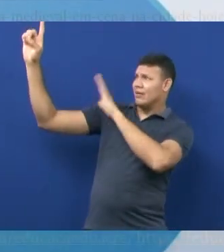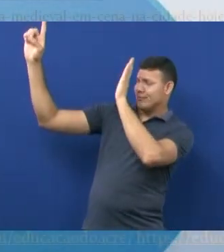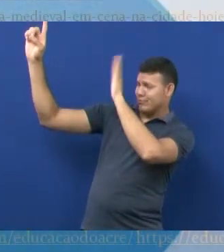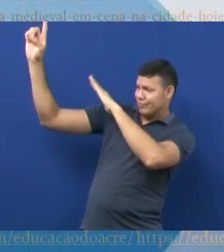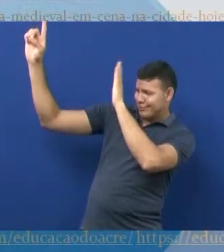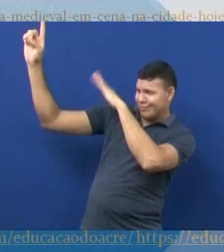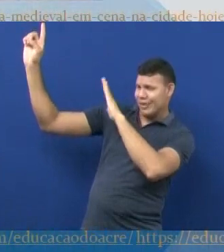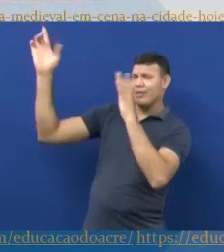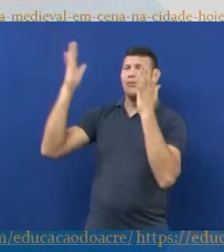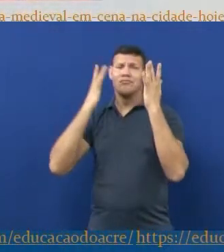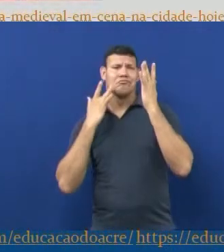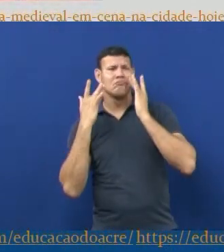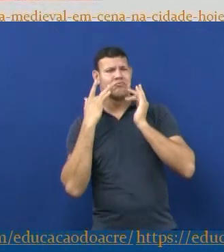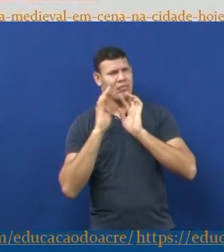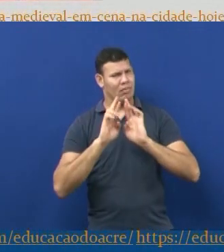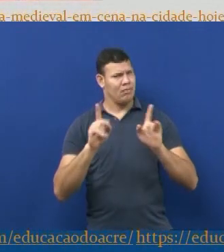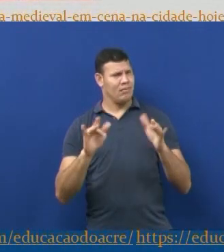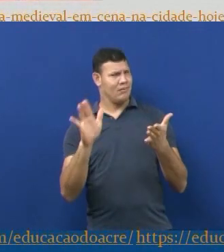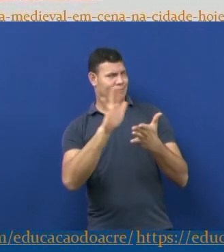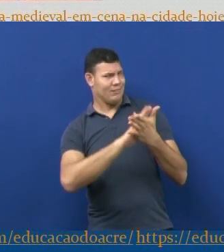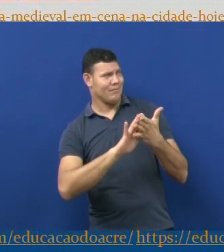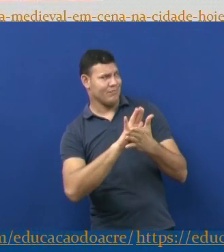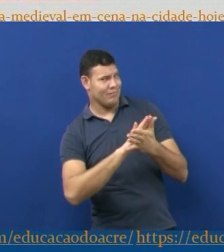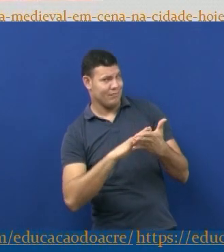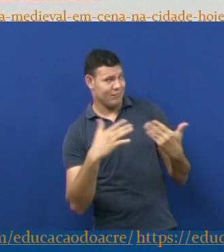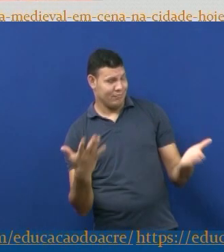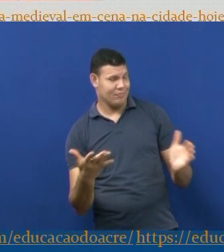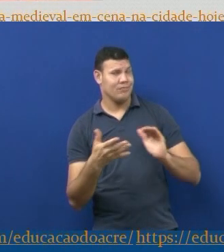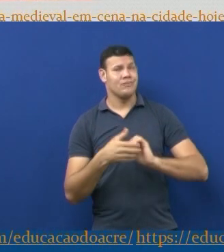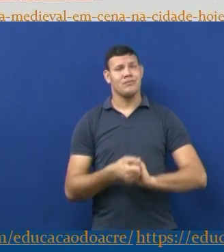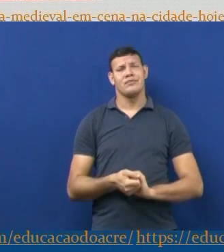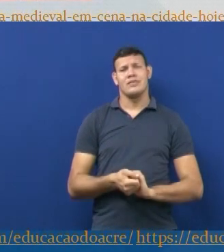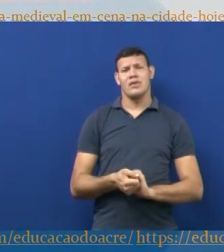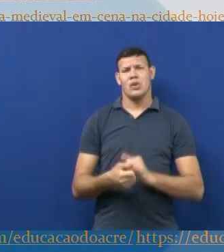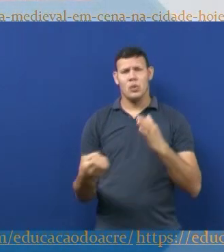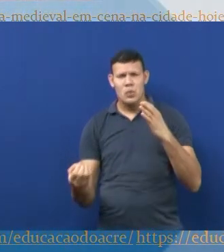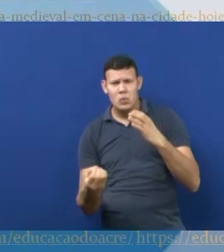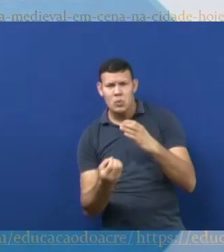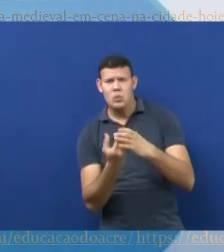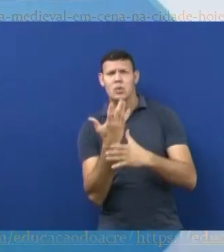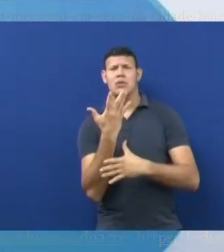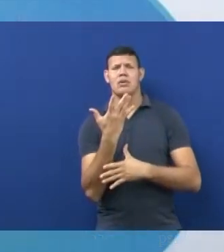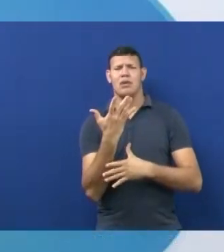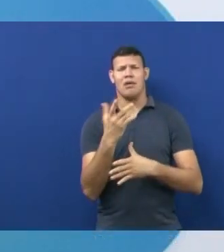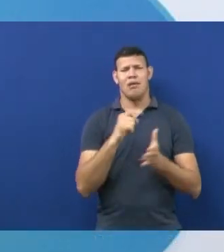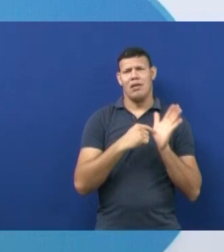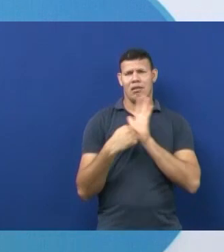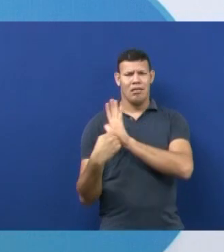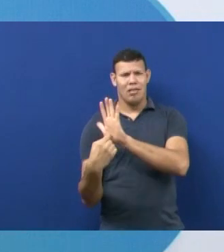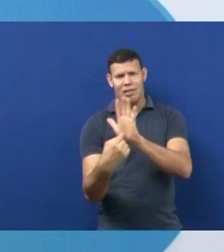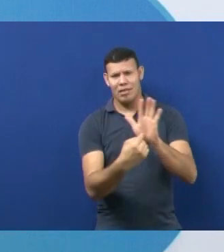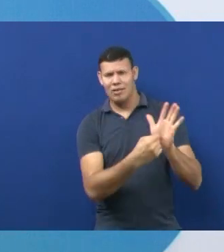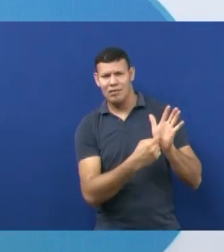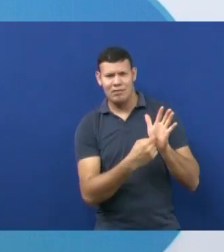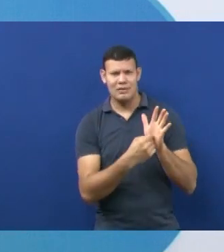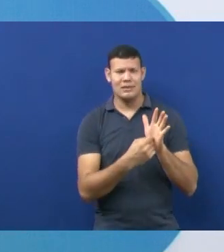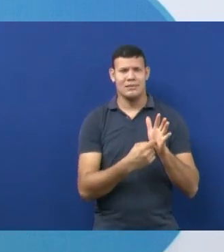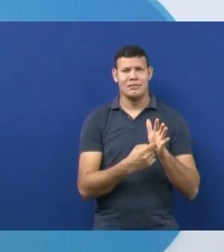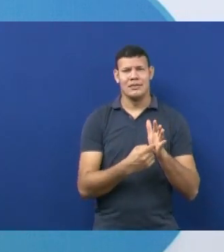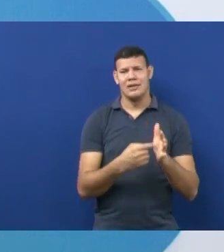teatro não podia ser diferente. Então, a partir disso, surgem novos espetáculos,